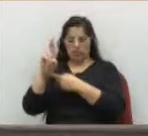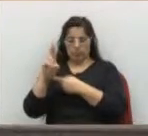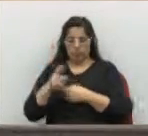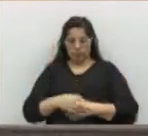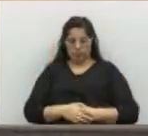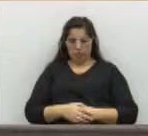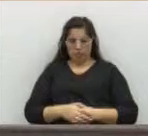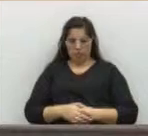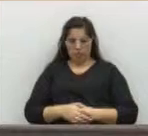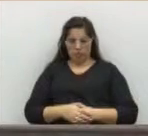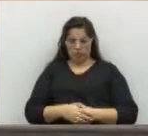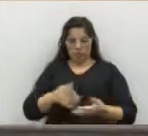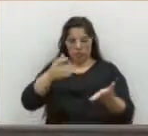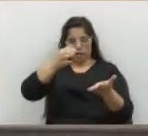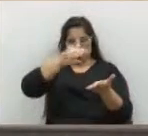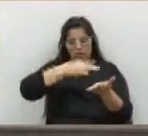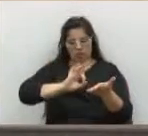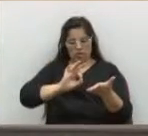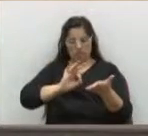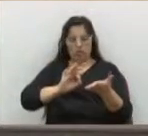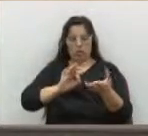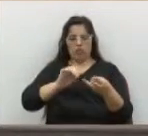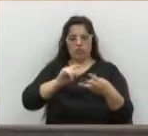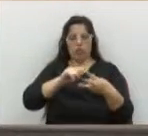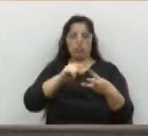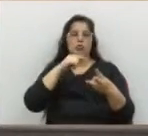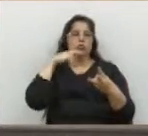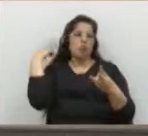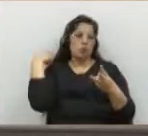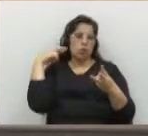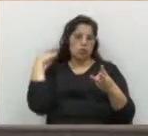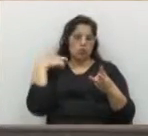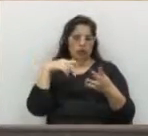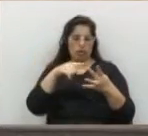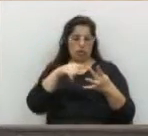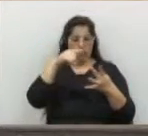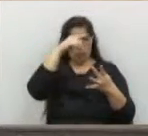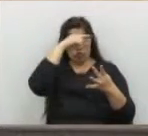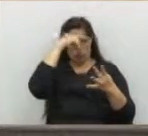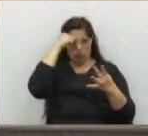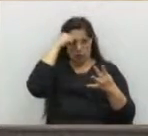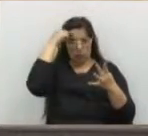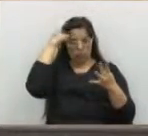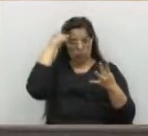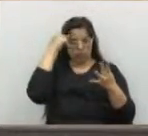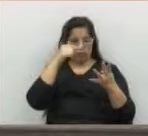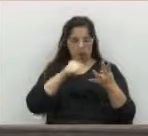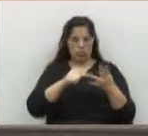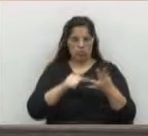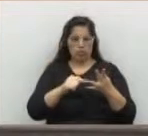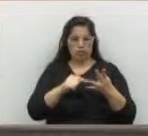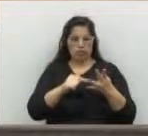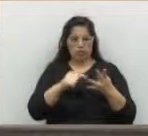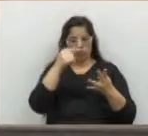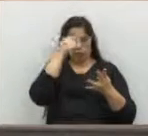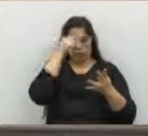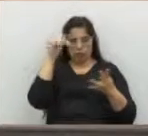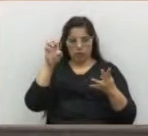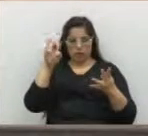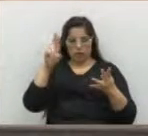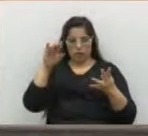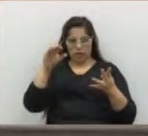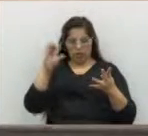Costa Martins, Aloísio Marinho de Andrade, Érica Monteiro Moraes e Wilson Nunes Cerqueira. Esta Esta presidência recebe o projeto de lei